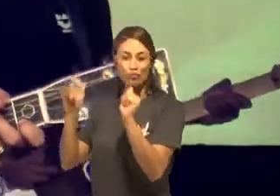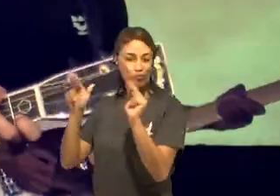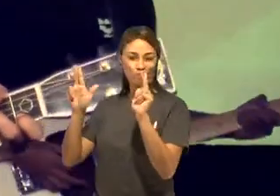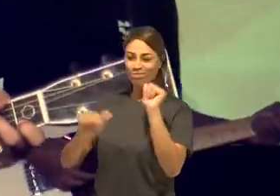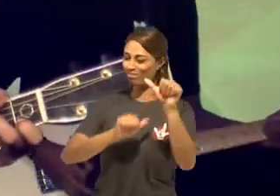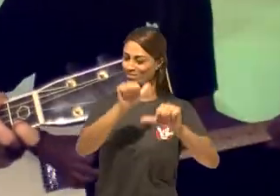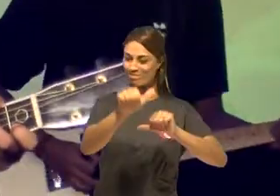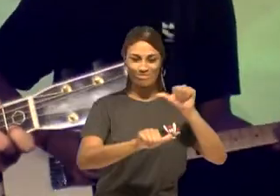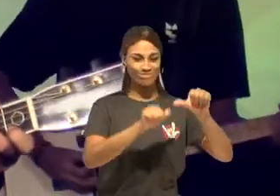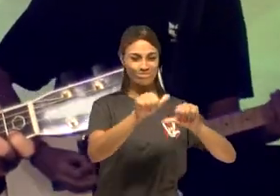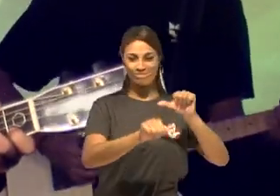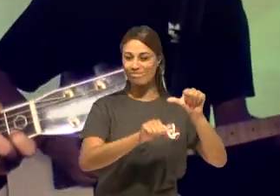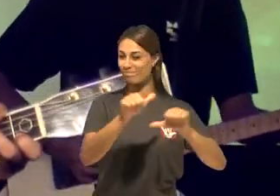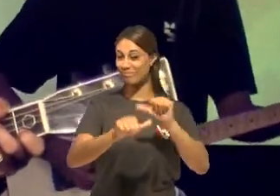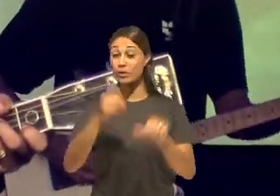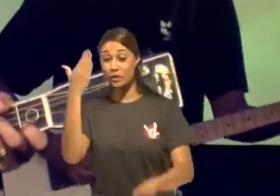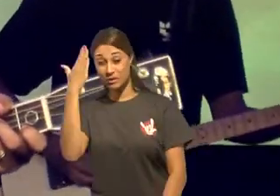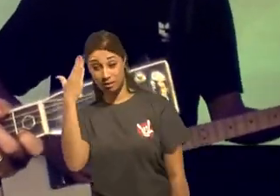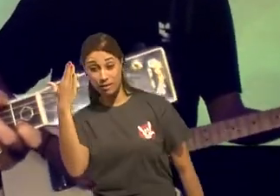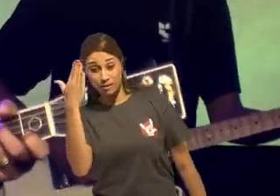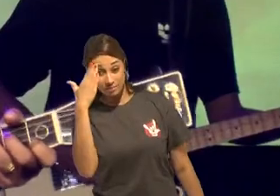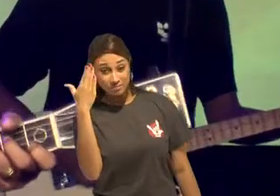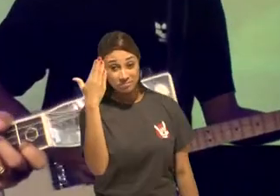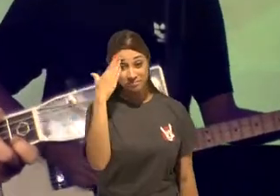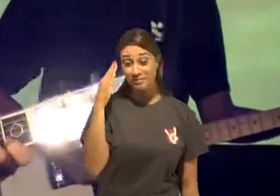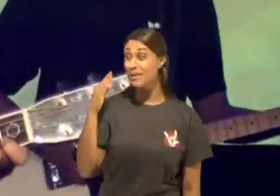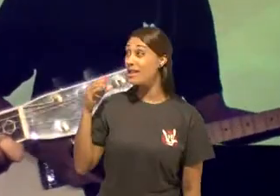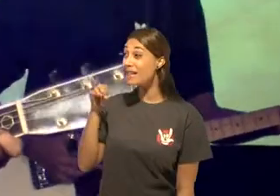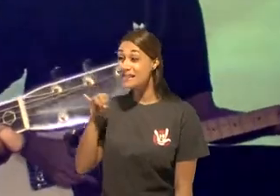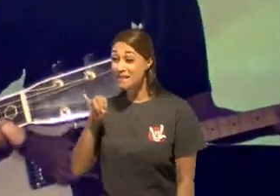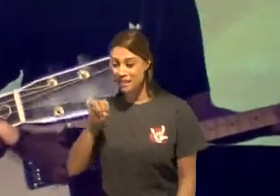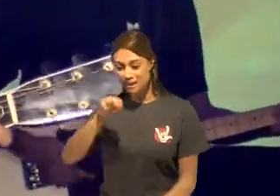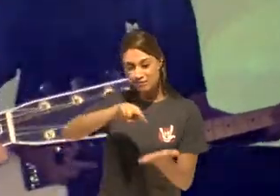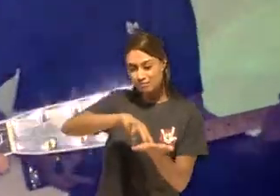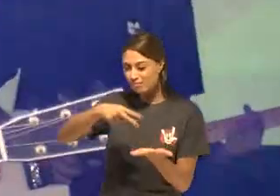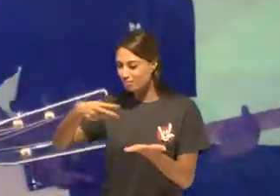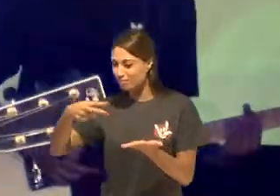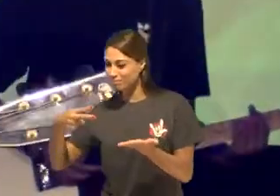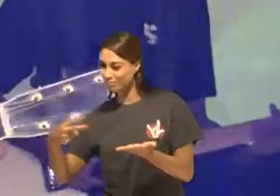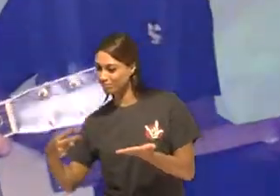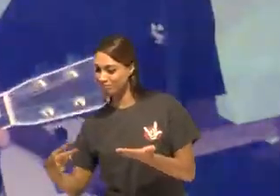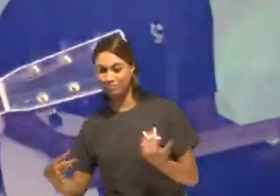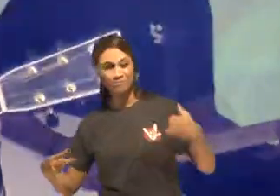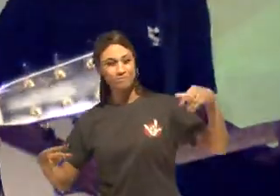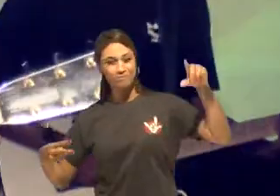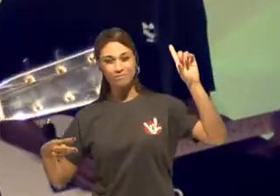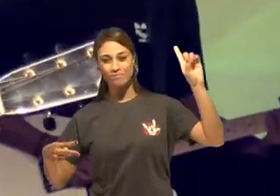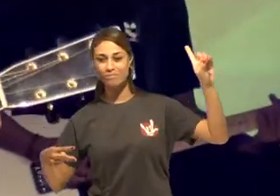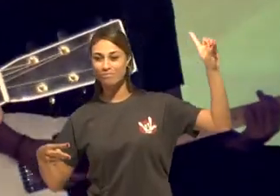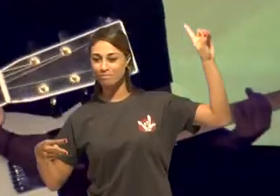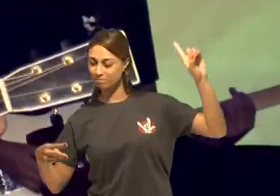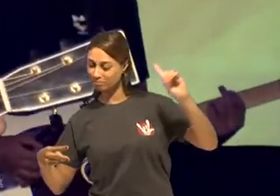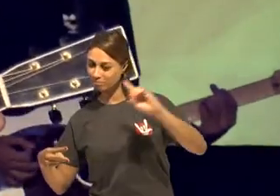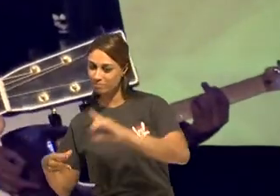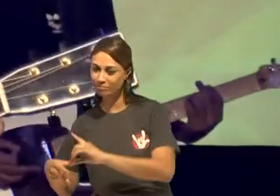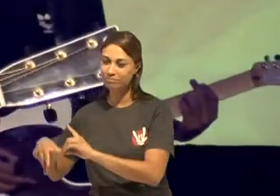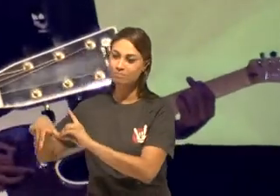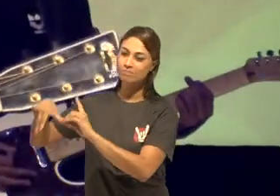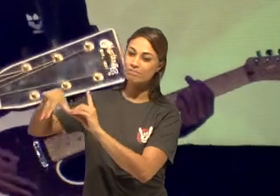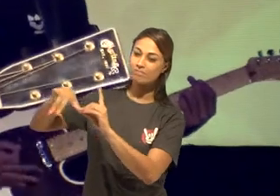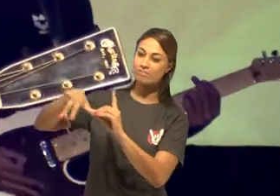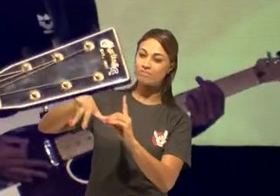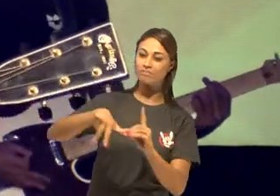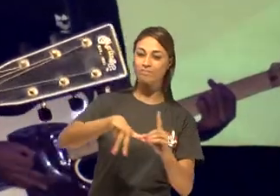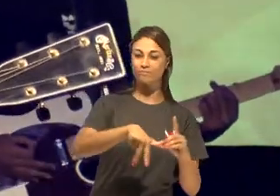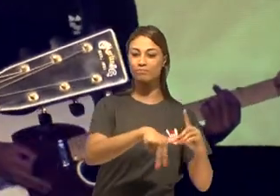não muda. E eu sei, se eu cair, tua graça me